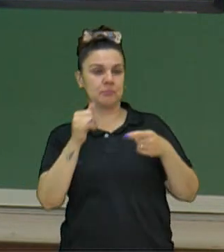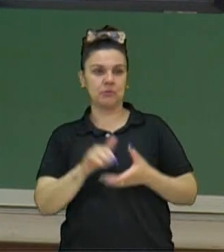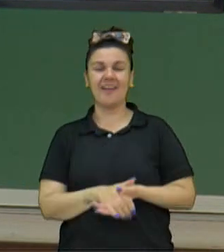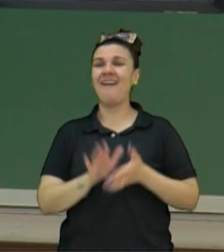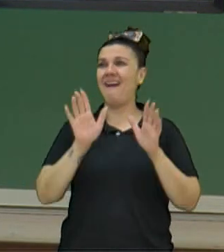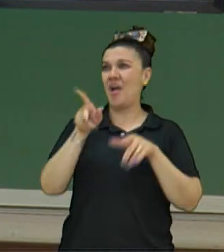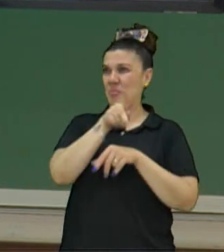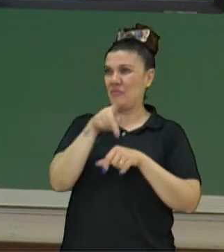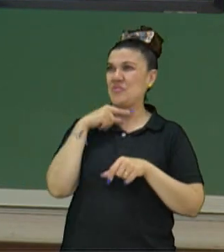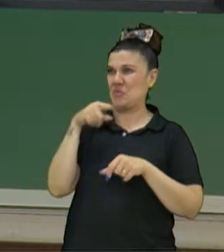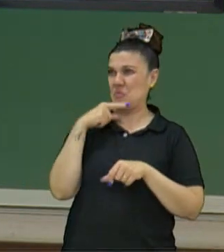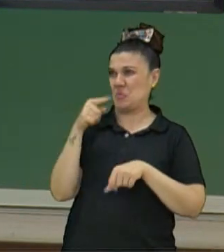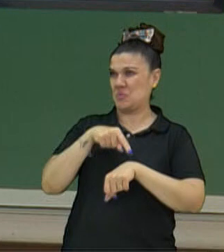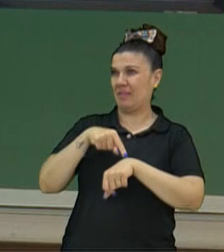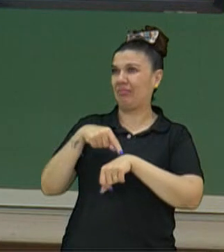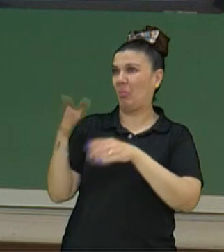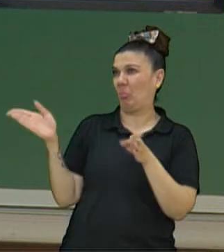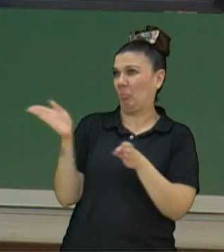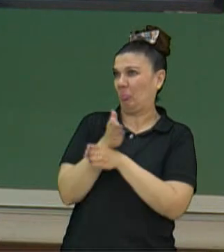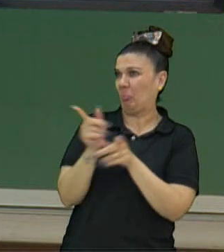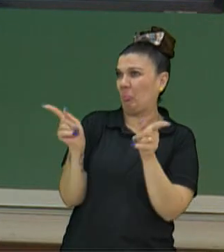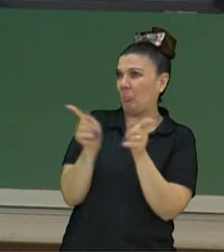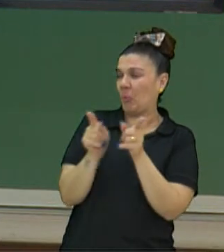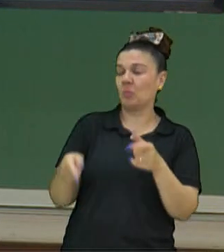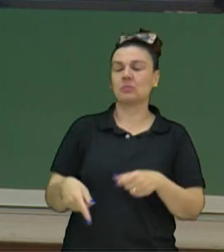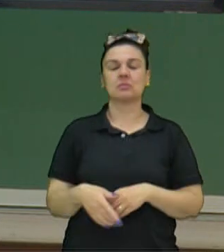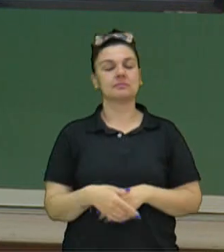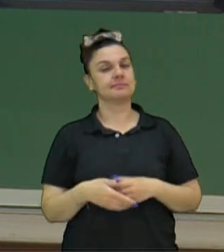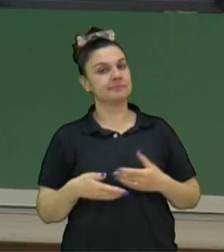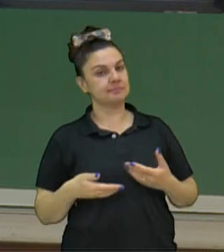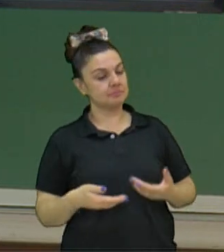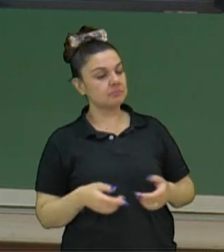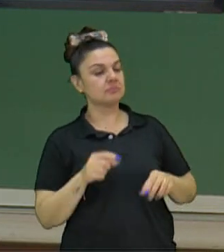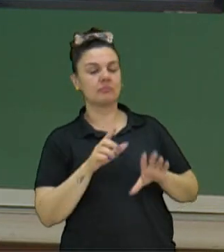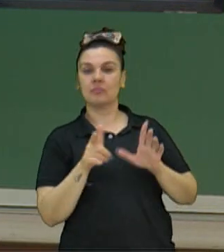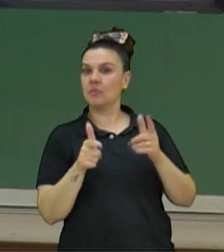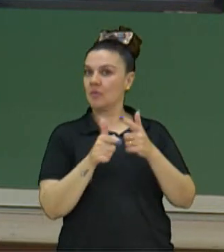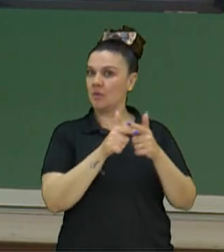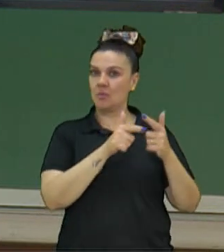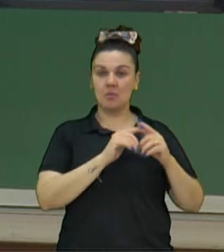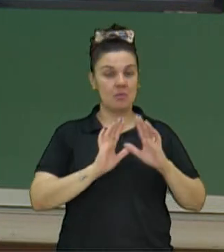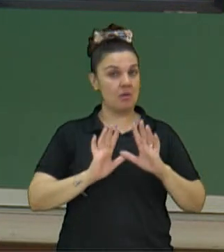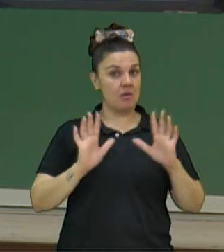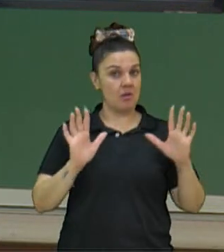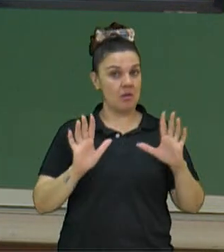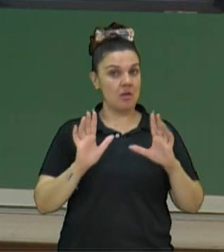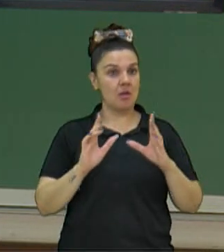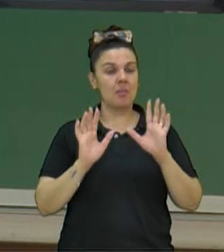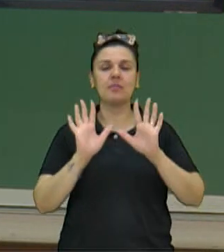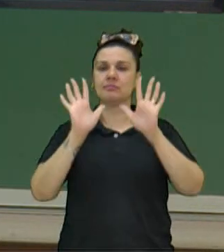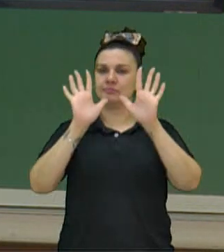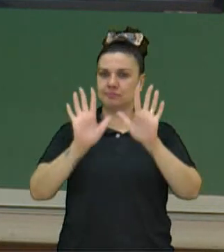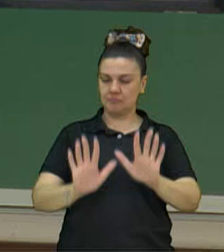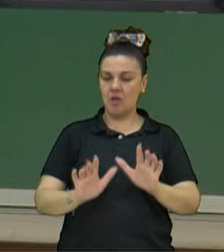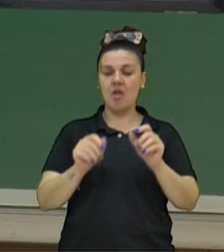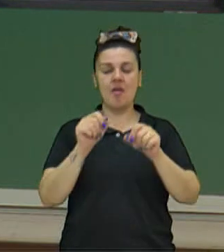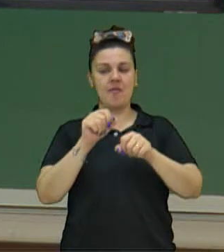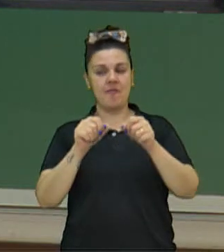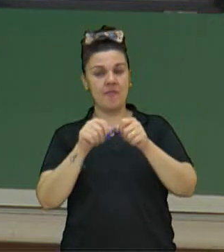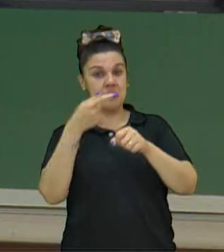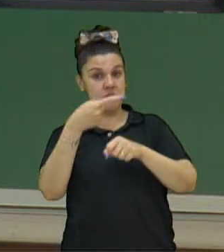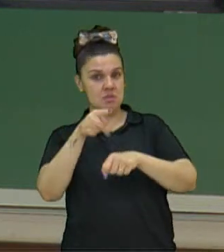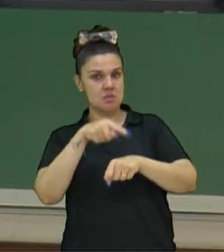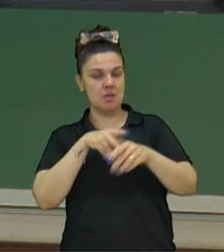teacher, mas eu não consigo copiar. O tempo é pouco para mim. Faz o teu tempo. A teacher sempre fala para você. Keep calm. Faz do jeito que